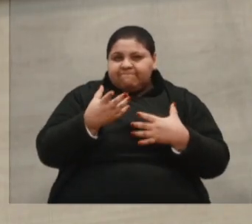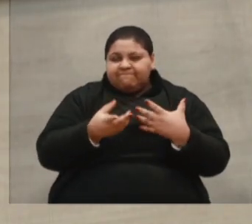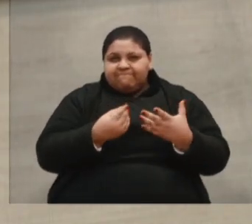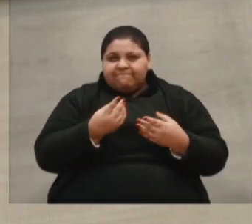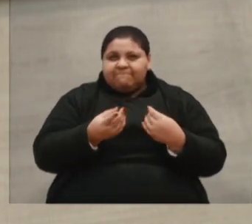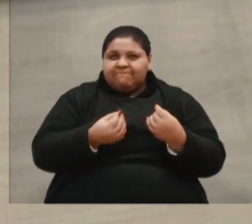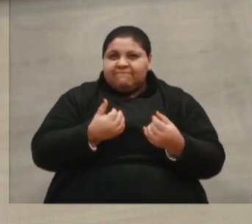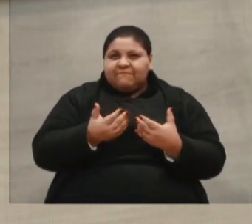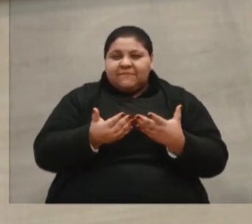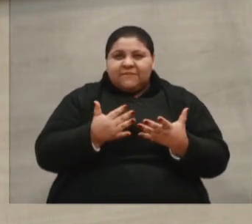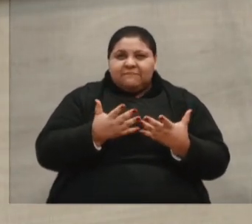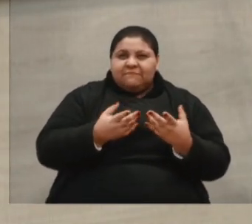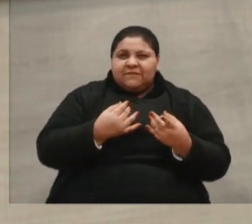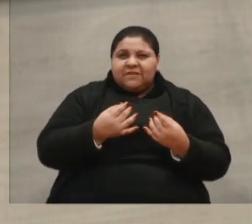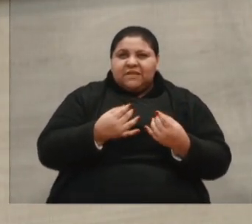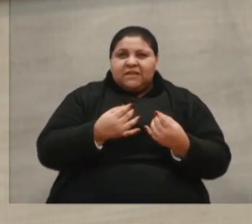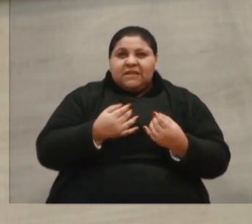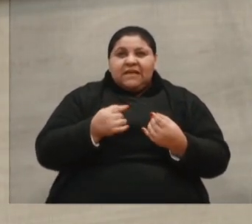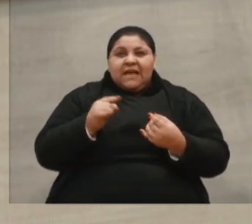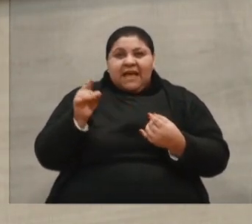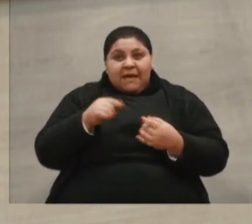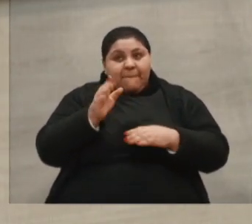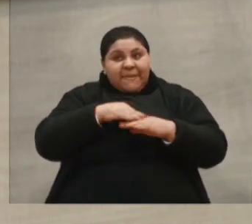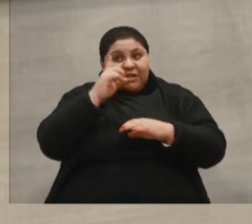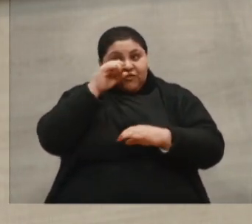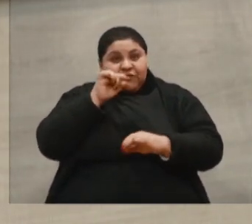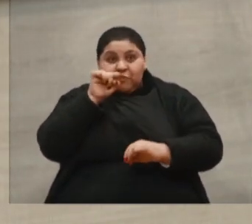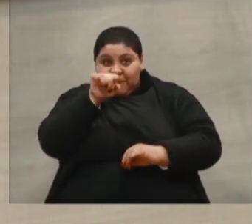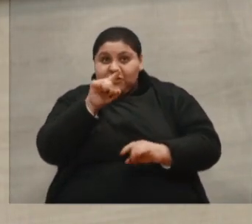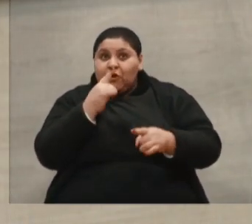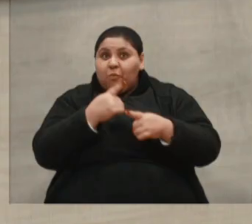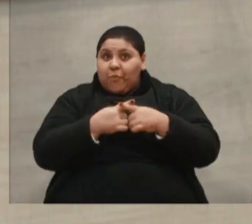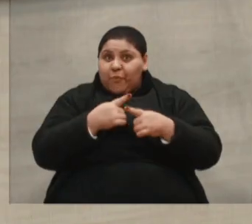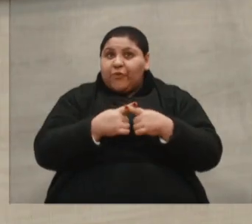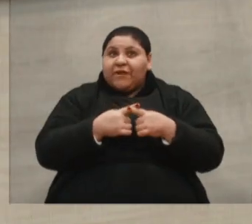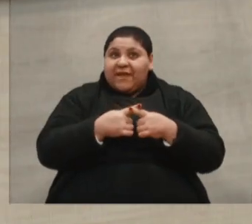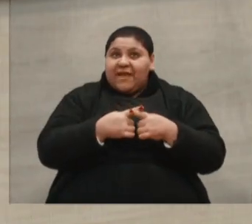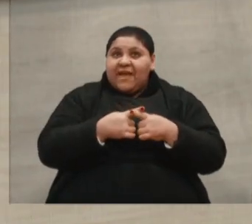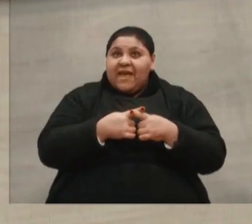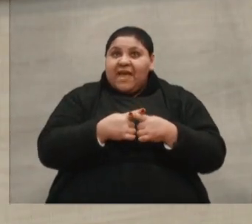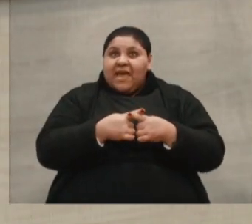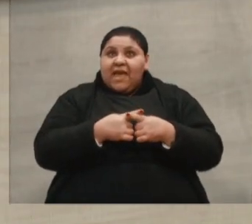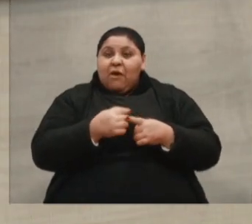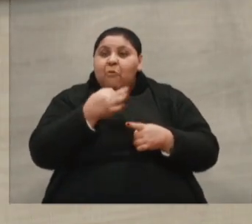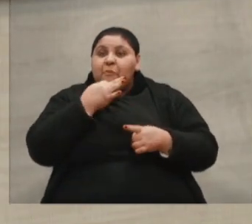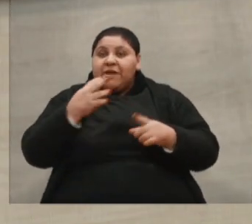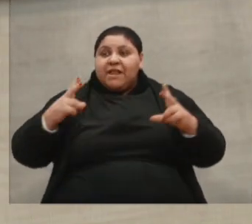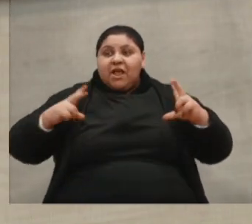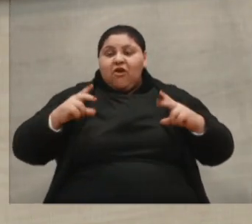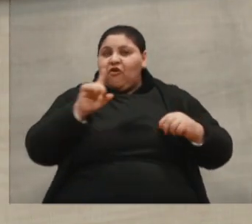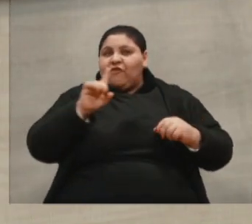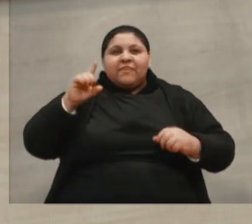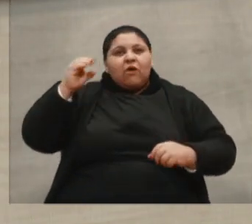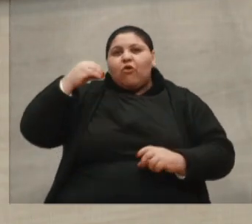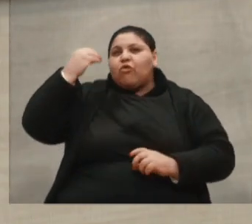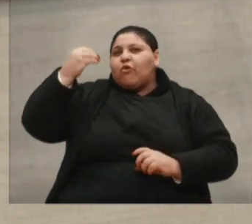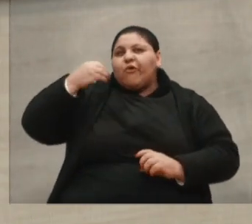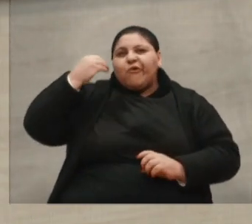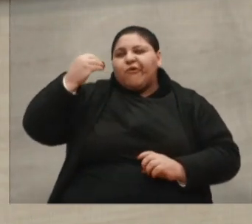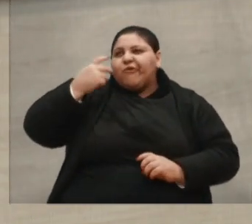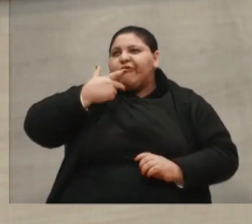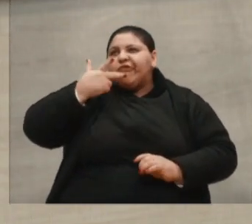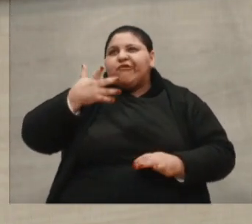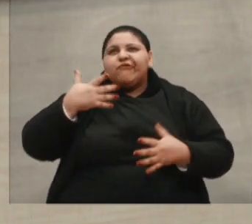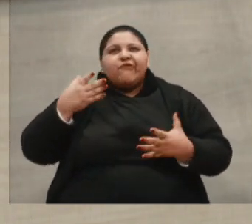teu caso, em escala geometricamente ainda maior, porque o relato é pessoal. Sim. Não é o relato de